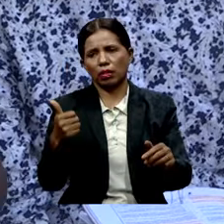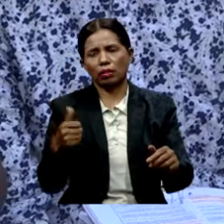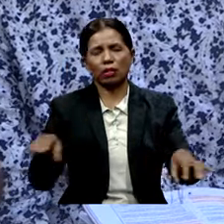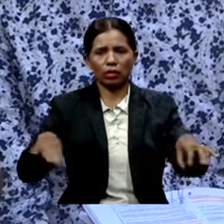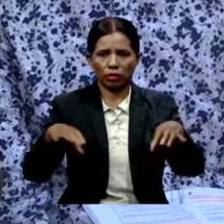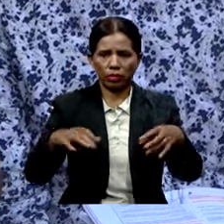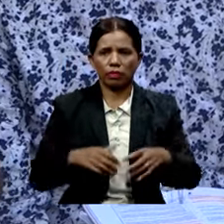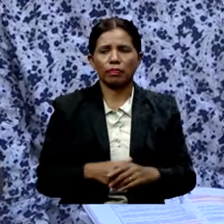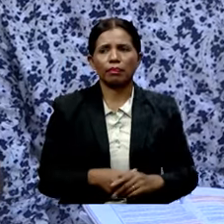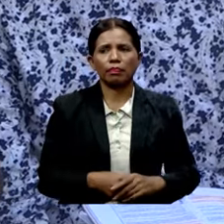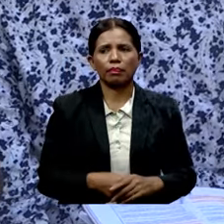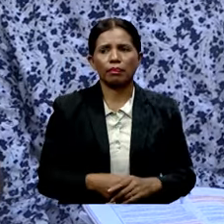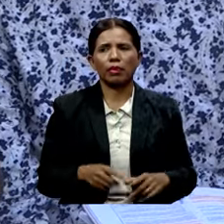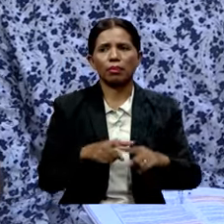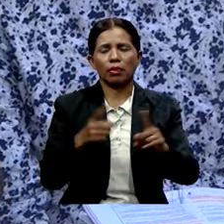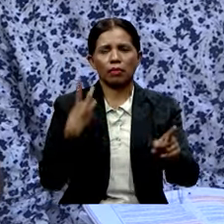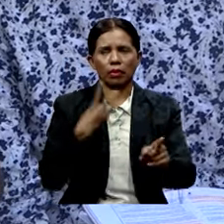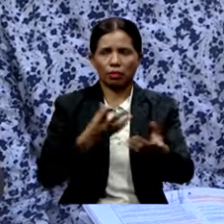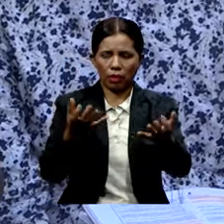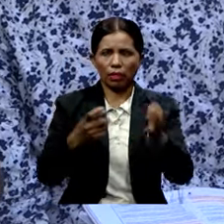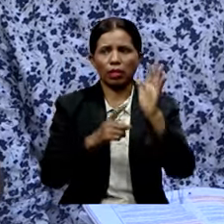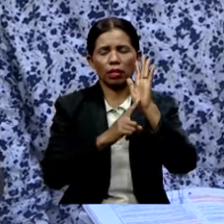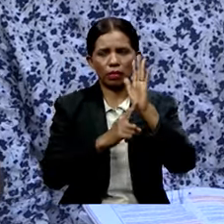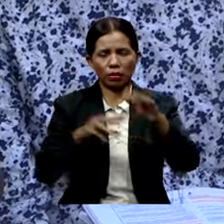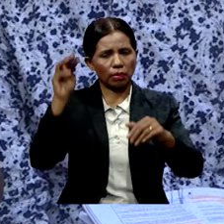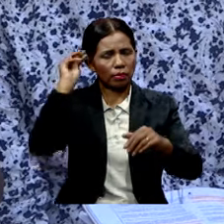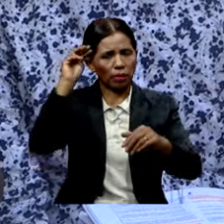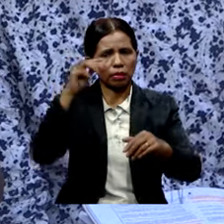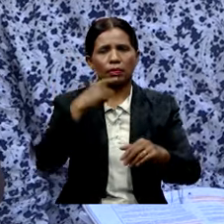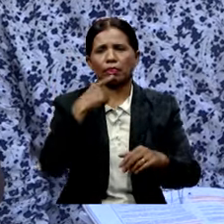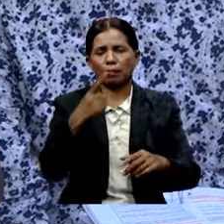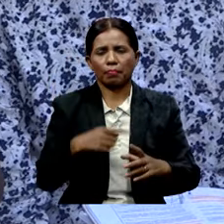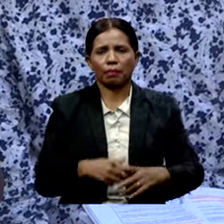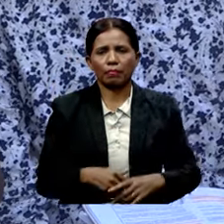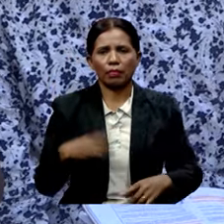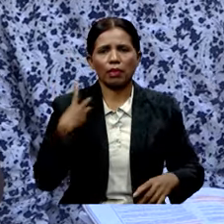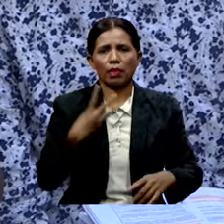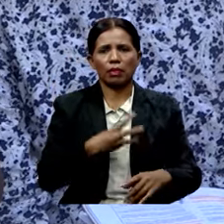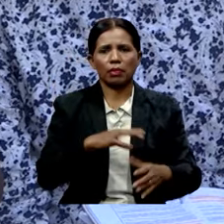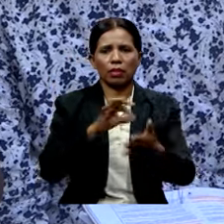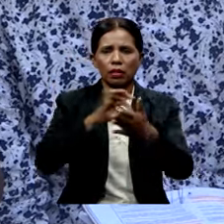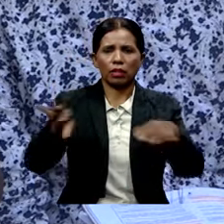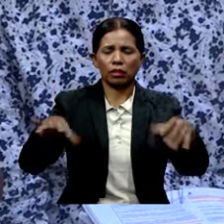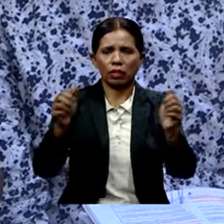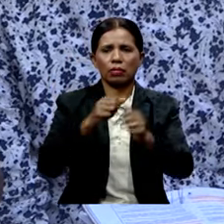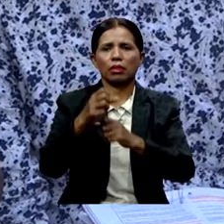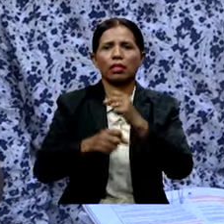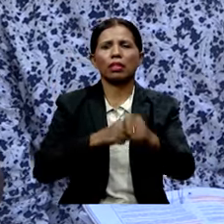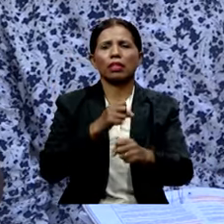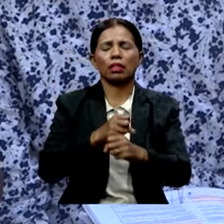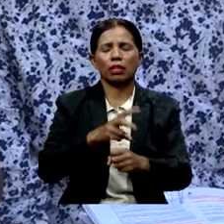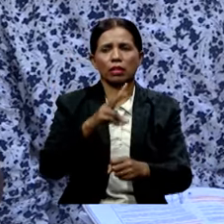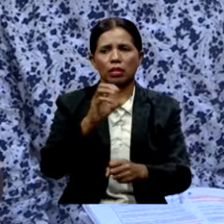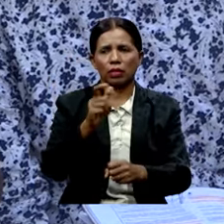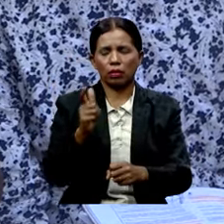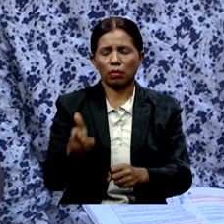serviço mai ve ami akara que informa ba excelência ministra katak ami neve asina contrato ia tinan rihun rua sanu